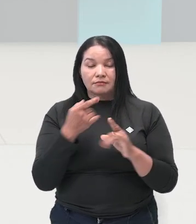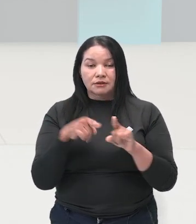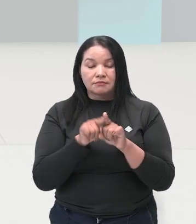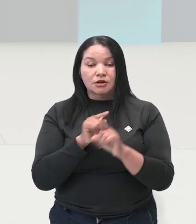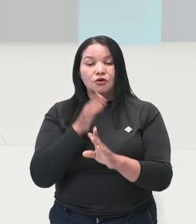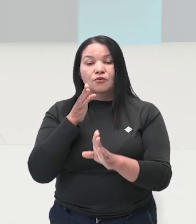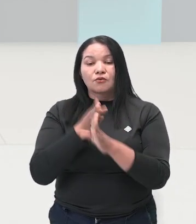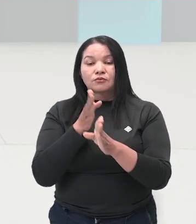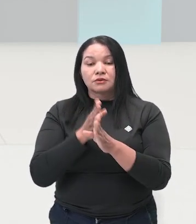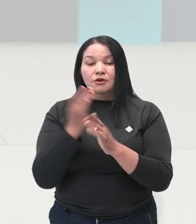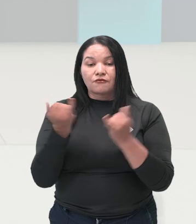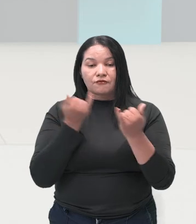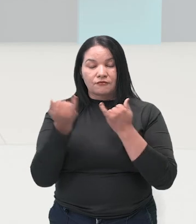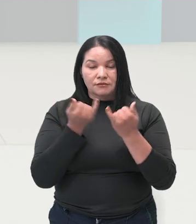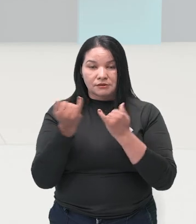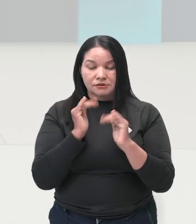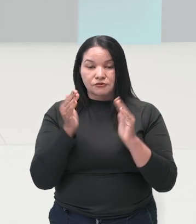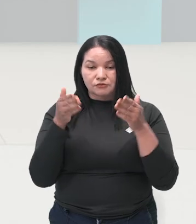específicas dentro do texto.